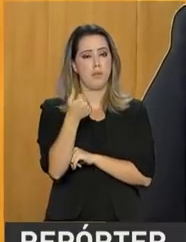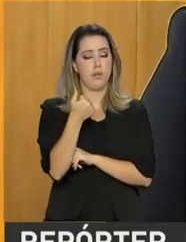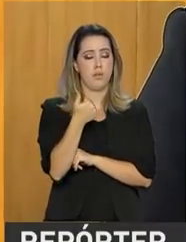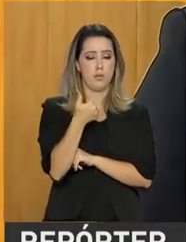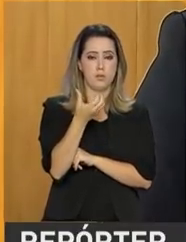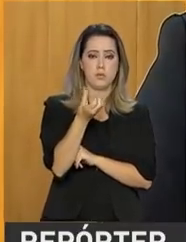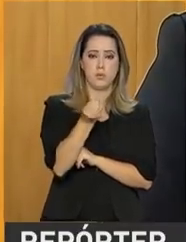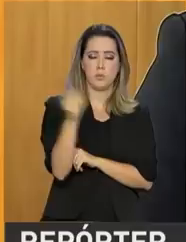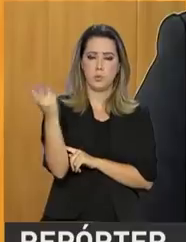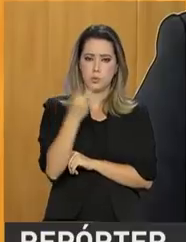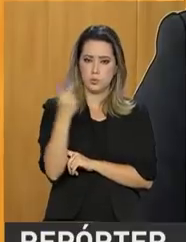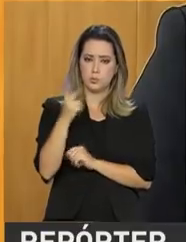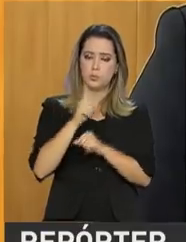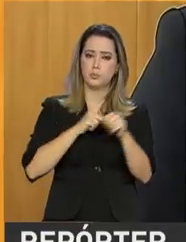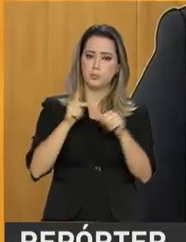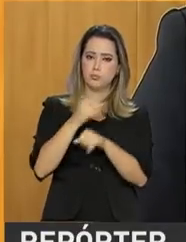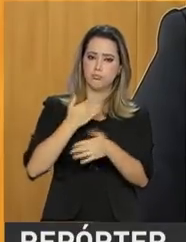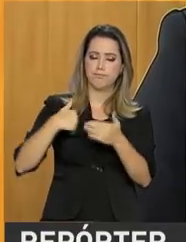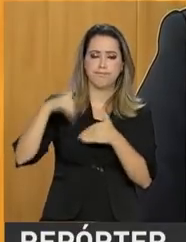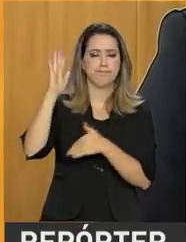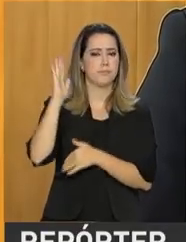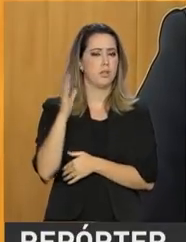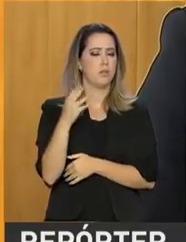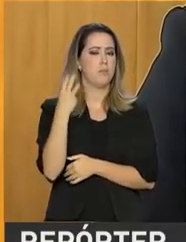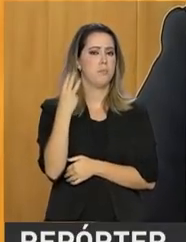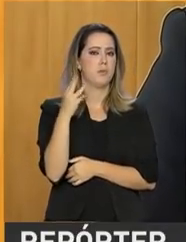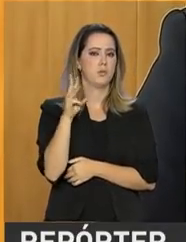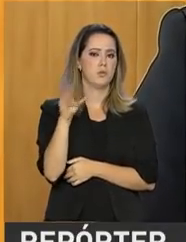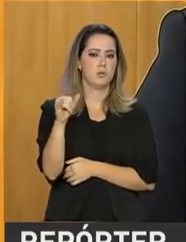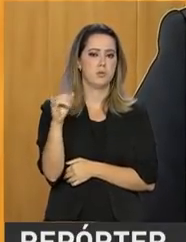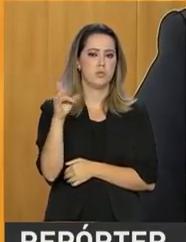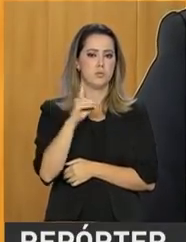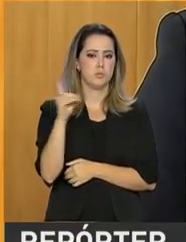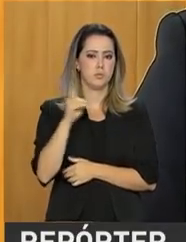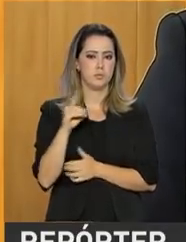comerciais entre os dois países chegaram a quase 3 bilhões de dólares.